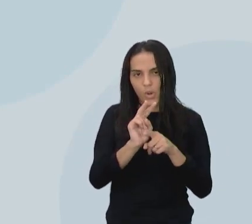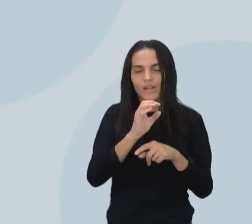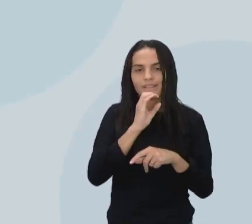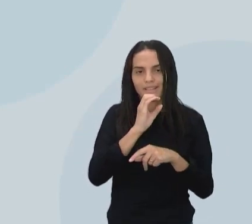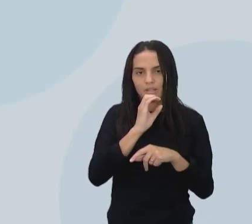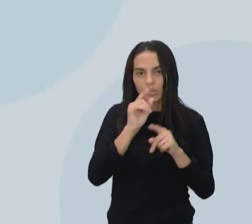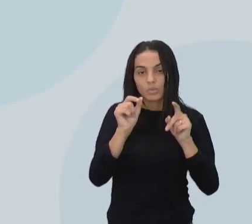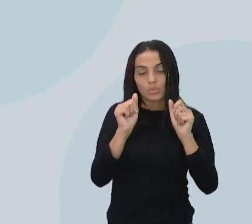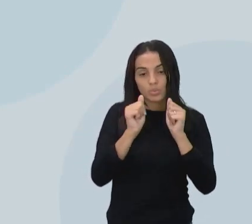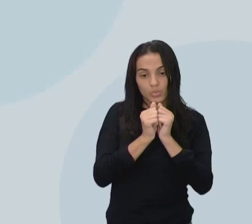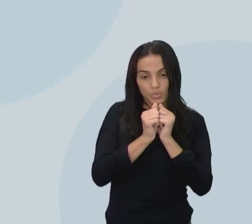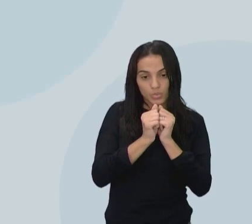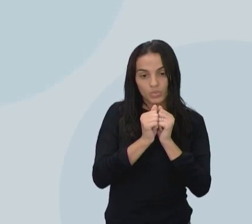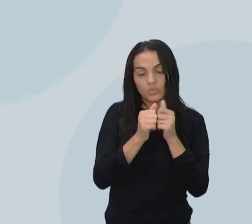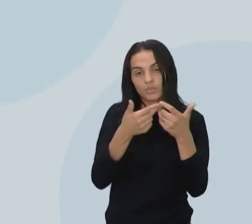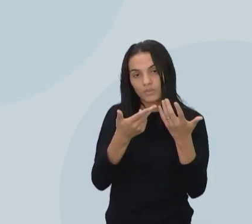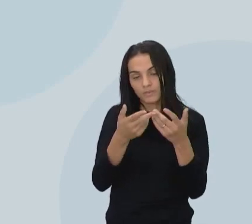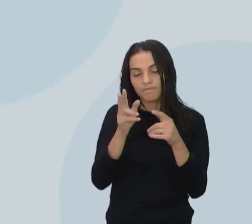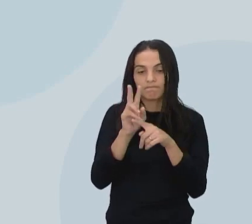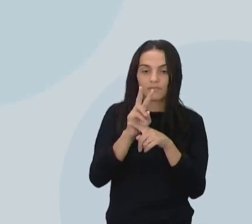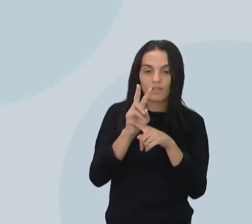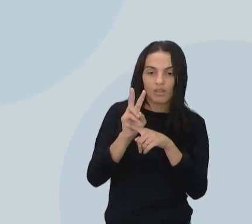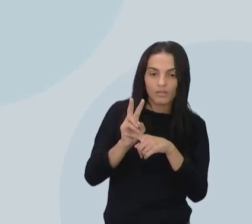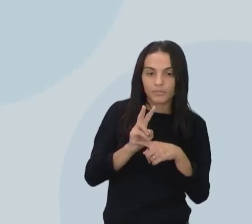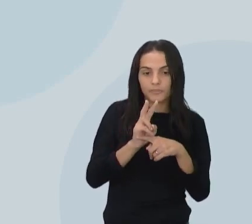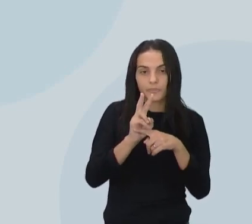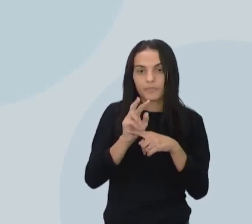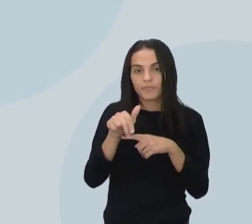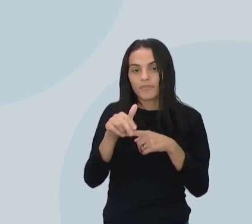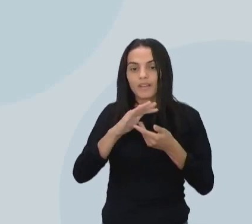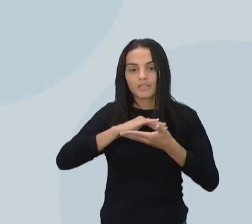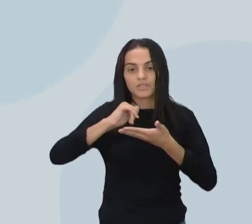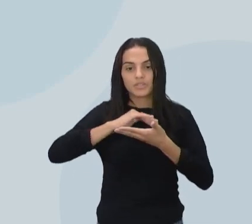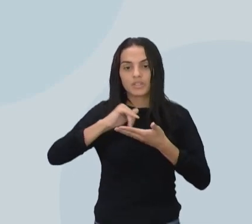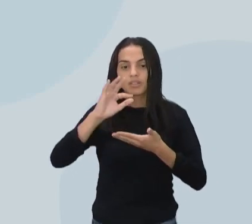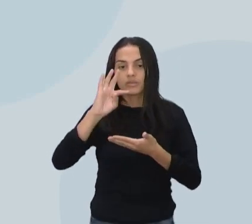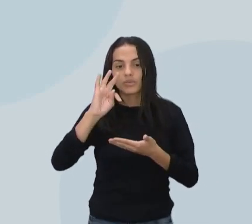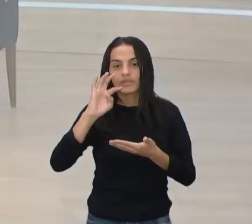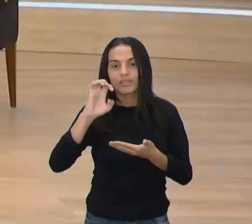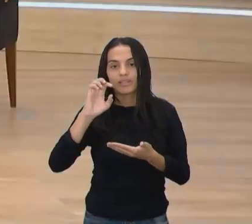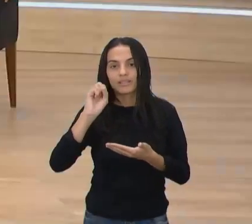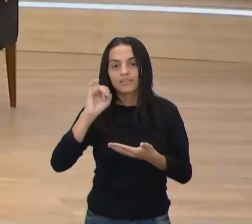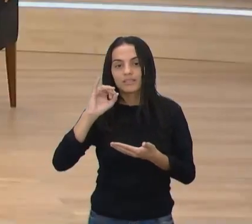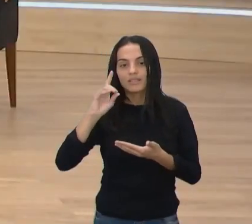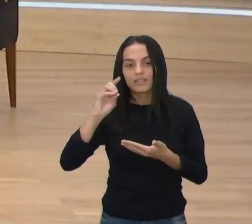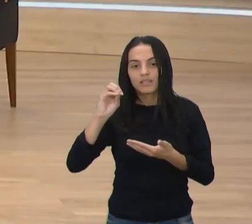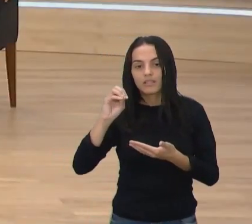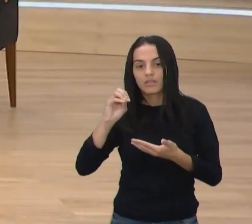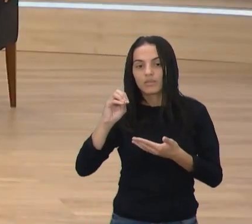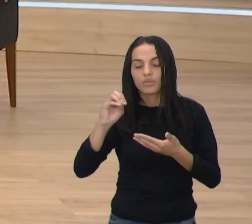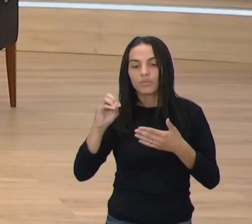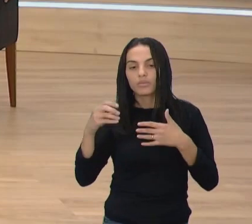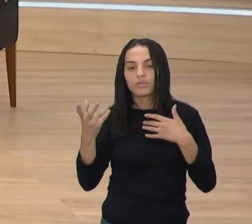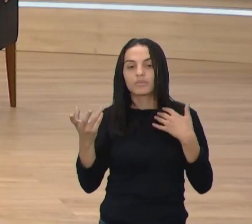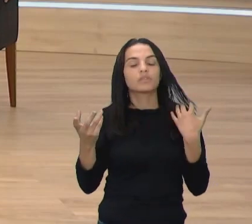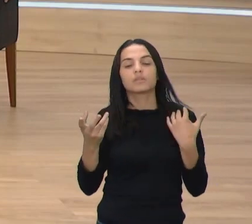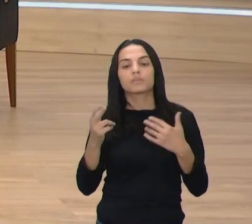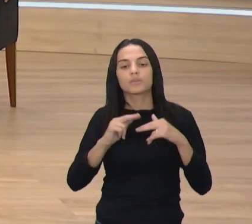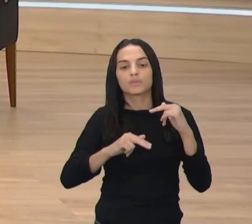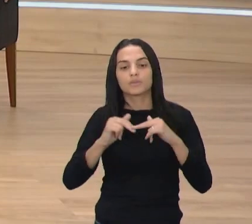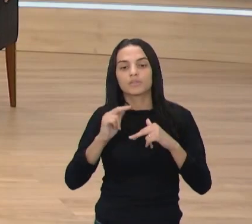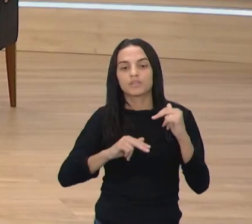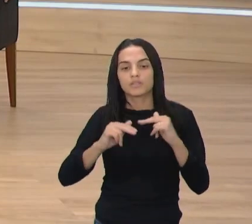calor, juntas e revestimentos. Tirando então, a questão dos tecidos, eu notei que dentro do produtos de fricção